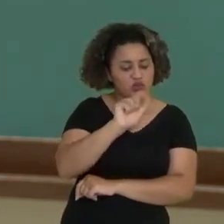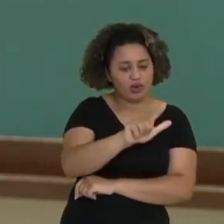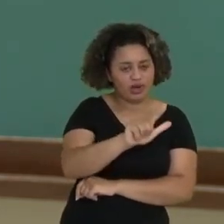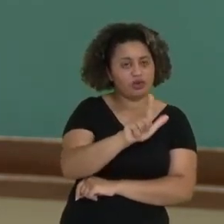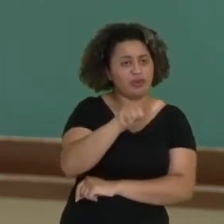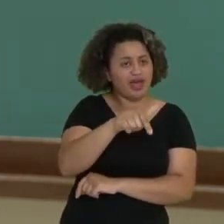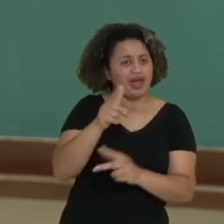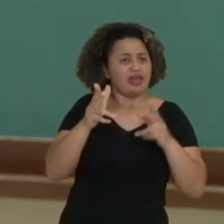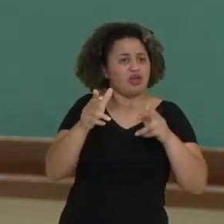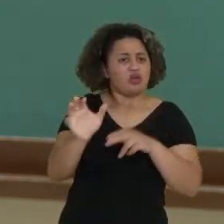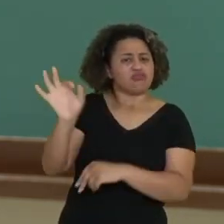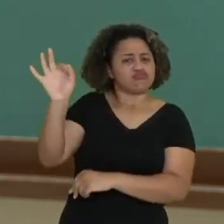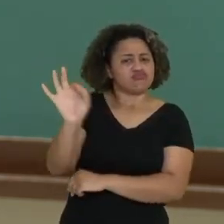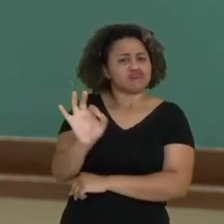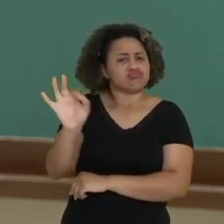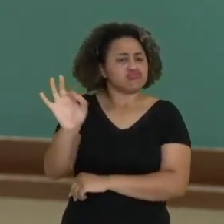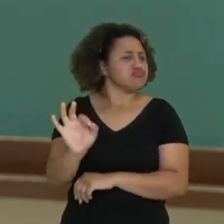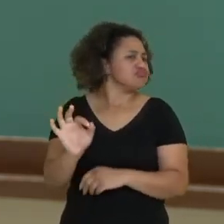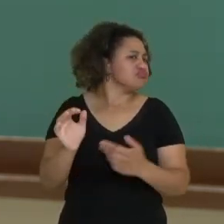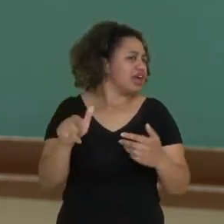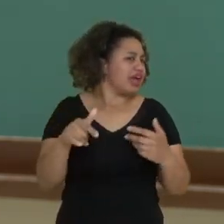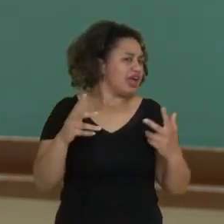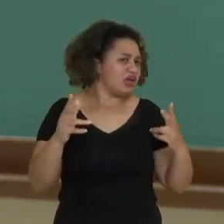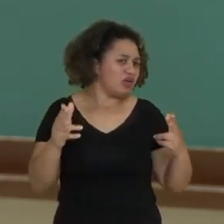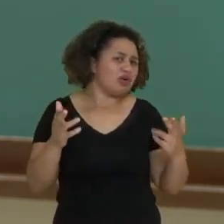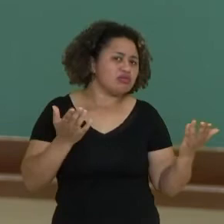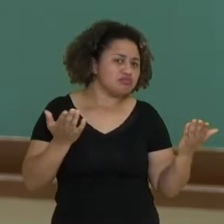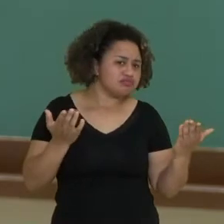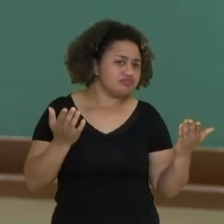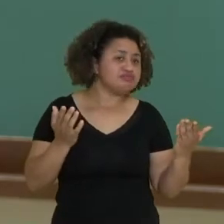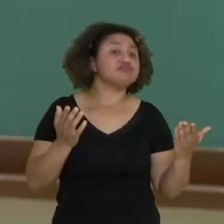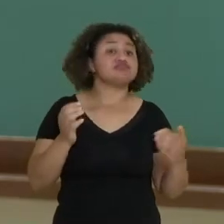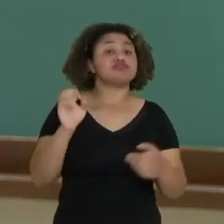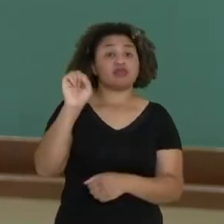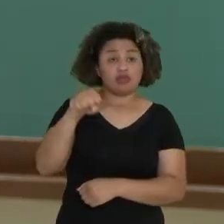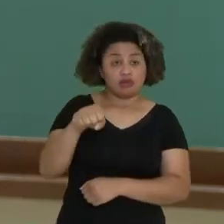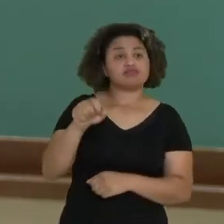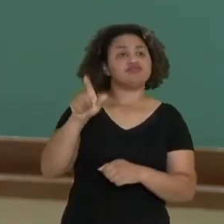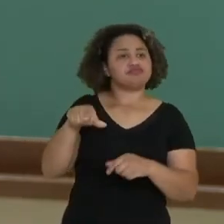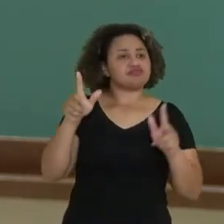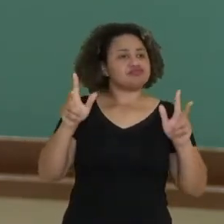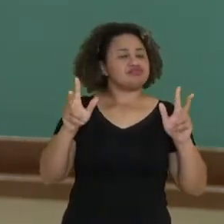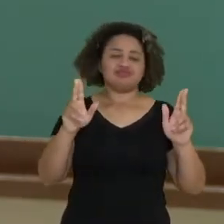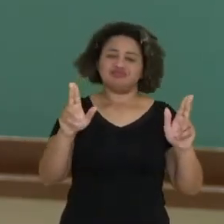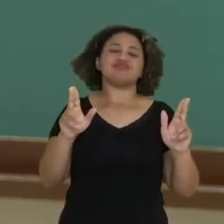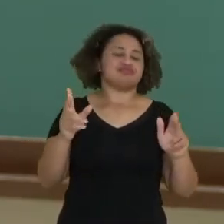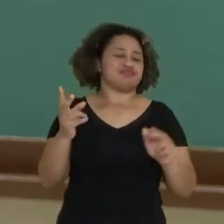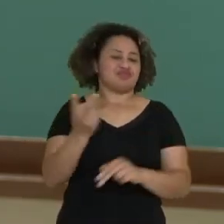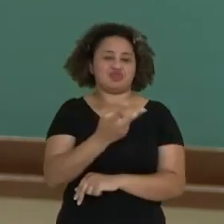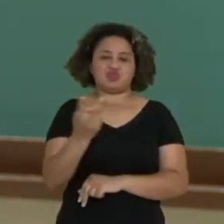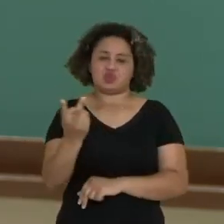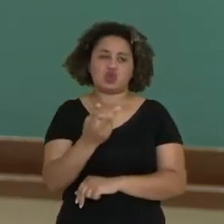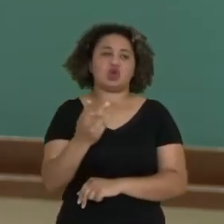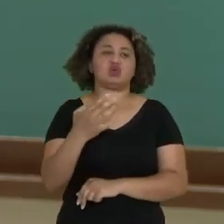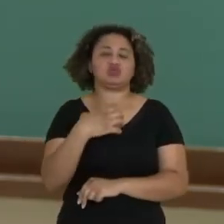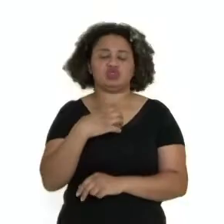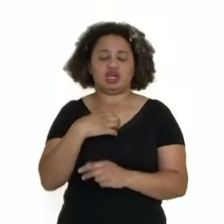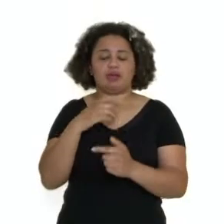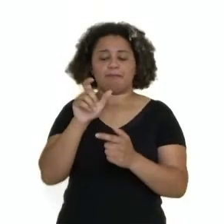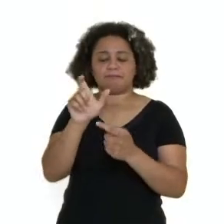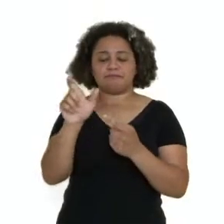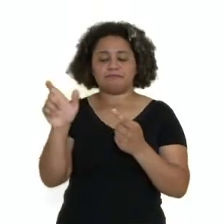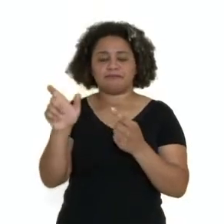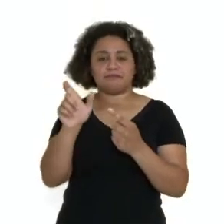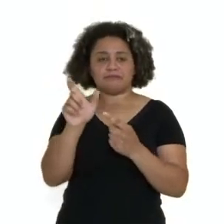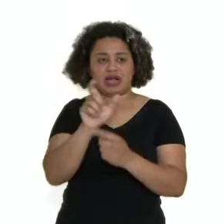percentual é a mesma coisa que porcentagem? Sim, pessoal, é a mesma coisa. Então, tanto faz eu falar